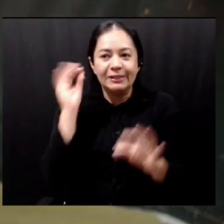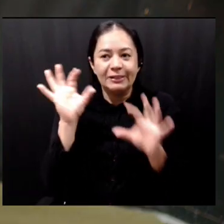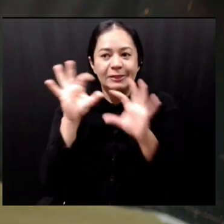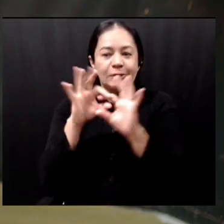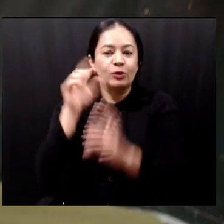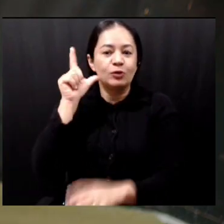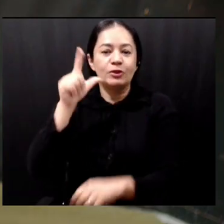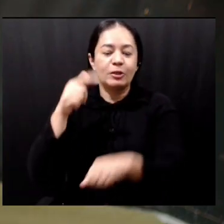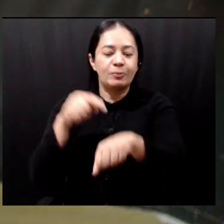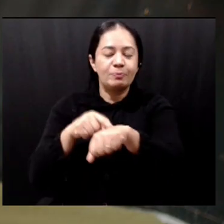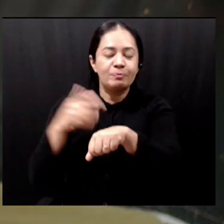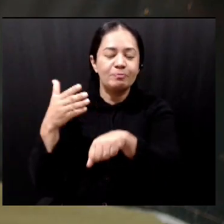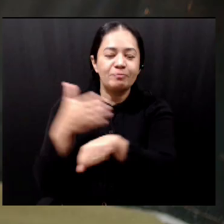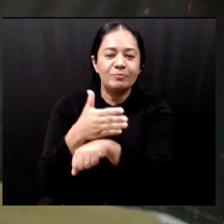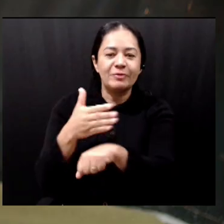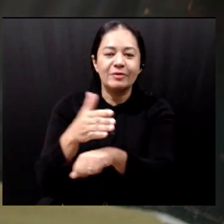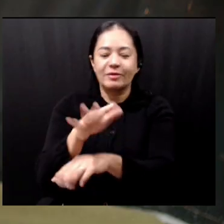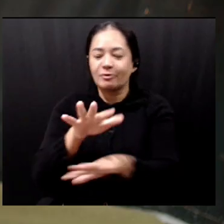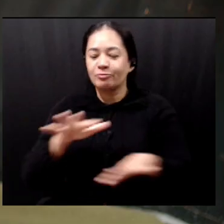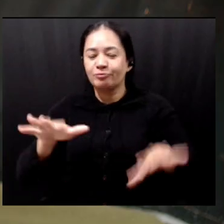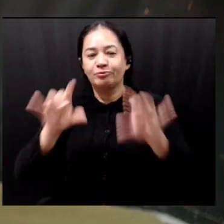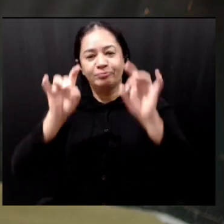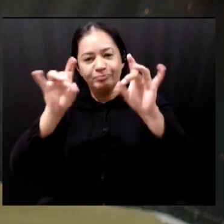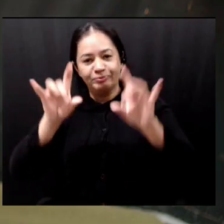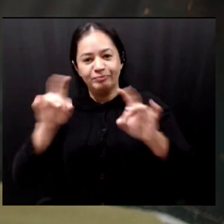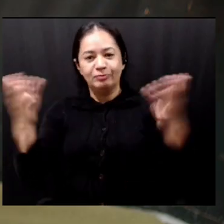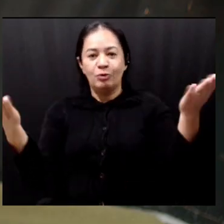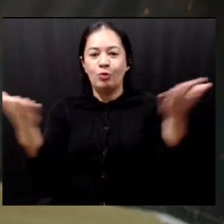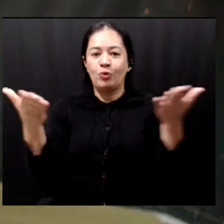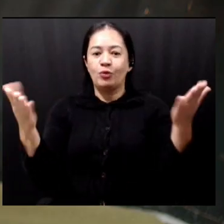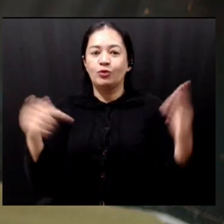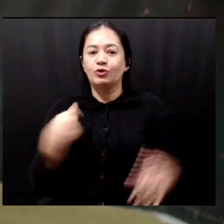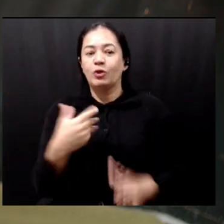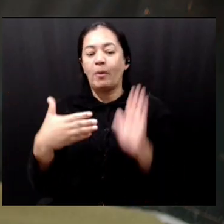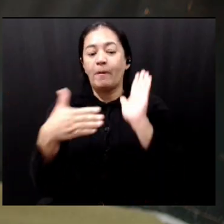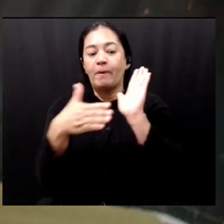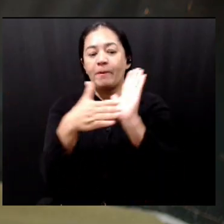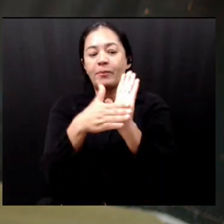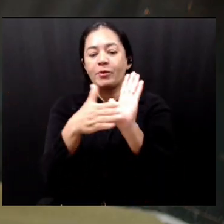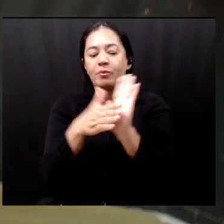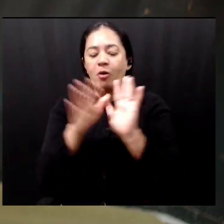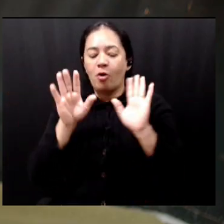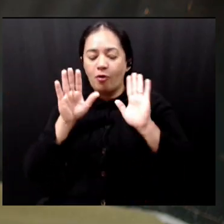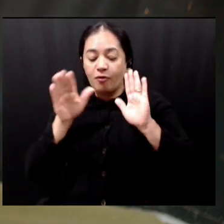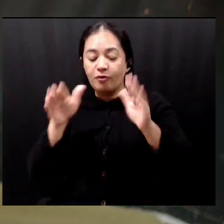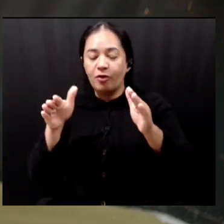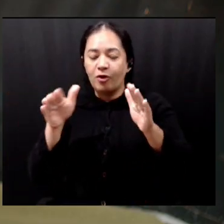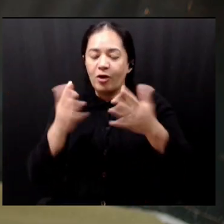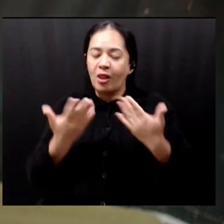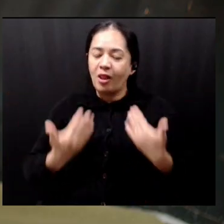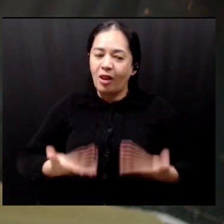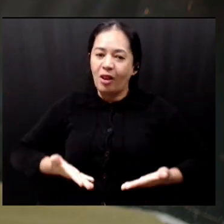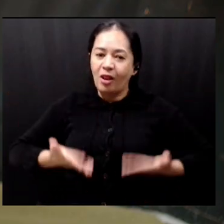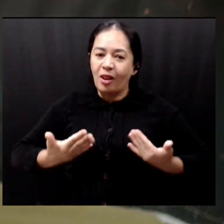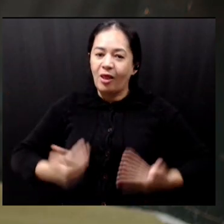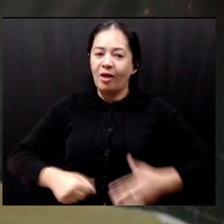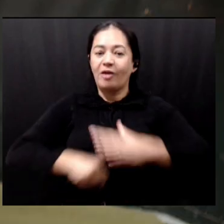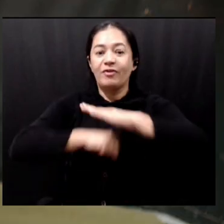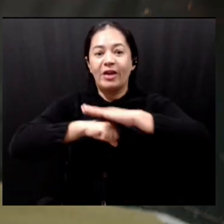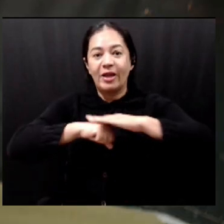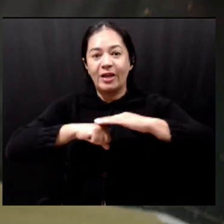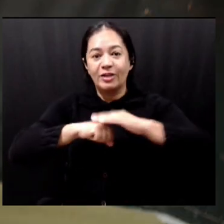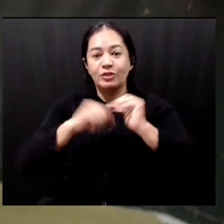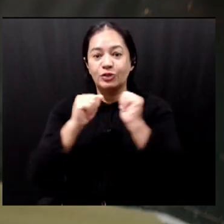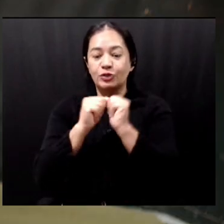tão especial. Hoje, a gente propõe um olhar leve e carinhoso sobre a relação entre pais e filhos durante as